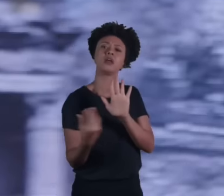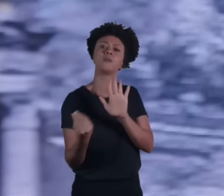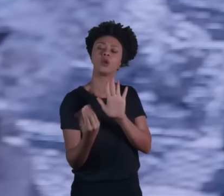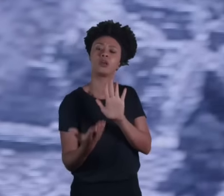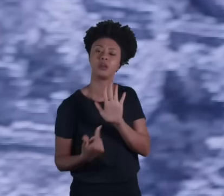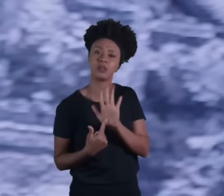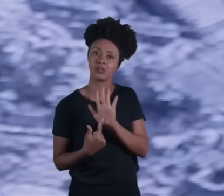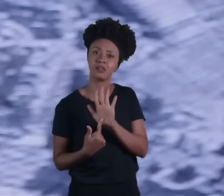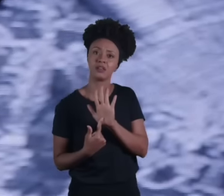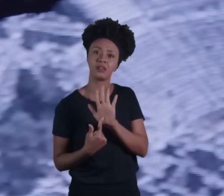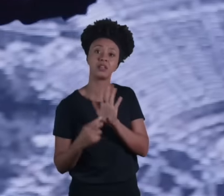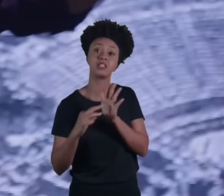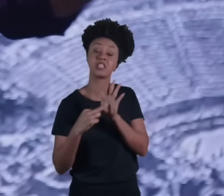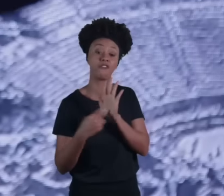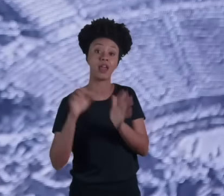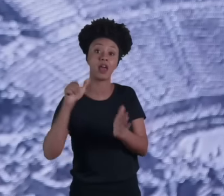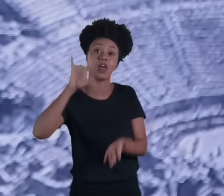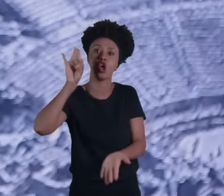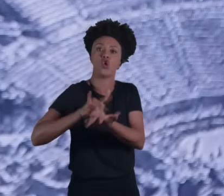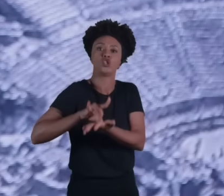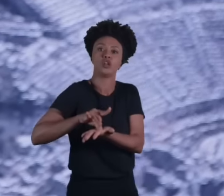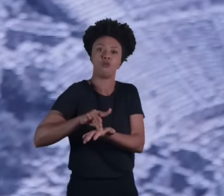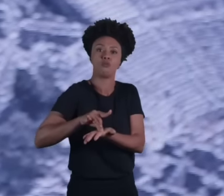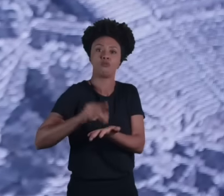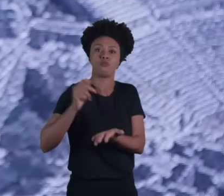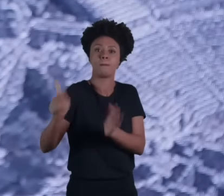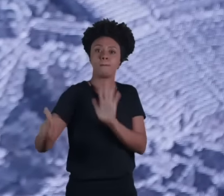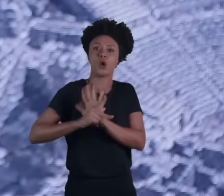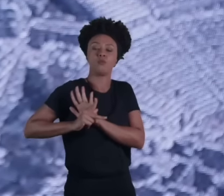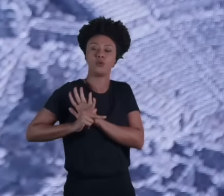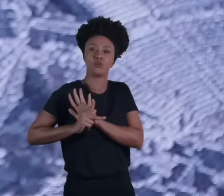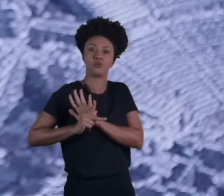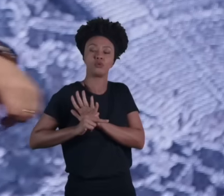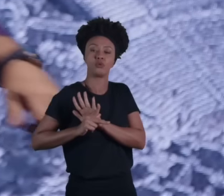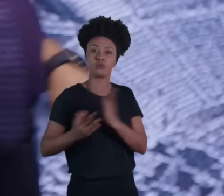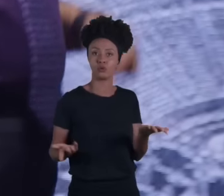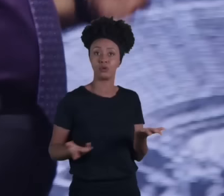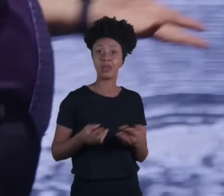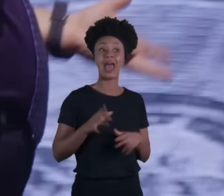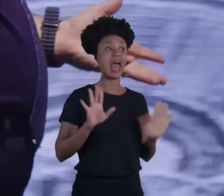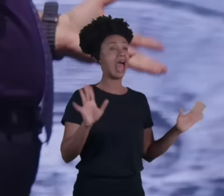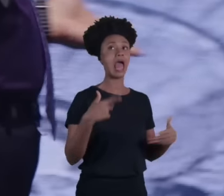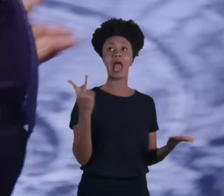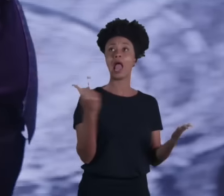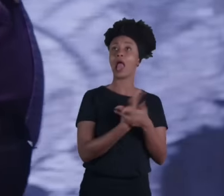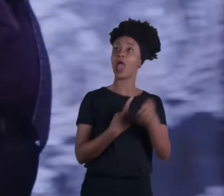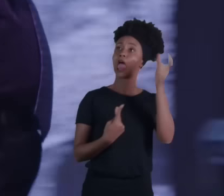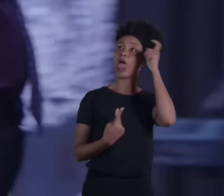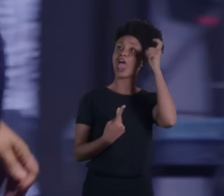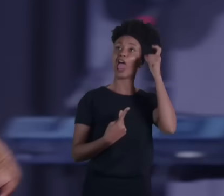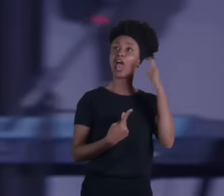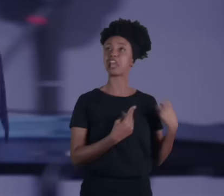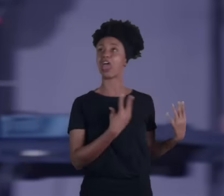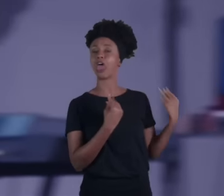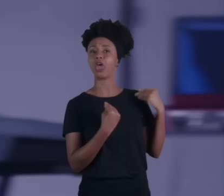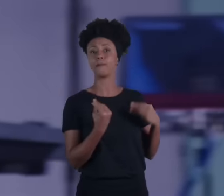brecha. Ele não pode fazer nada com você se você não der a oportunidade. Mas se você der, ele vai